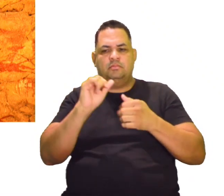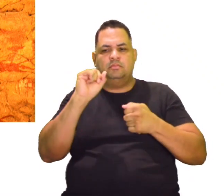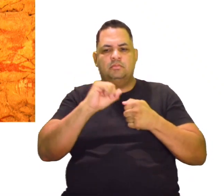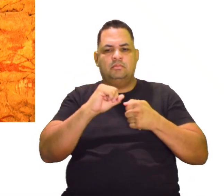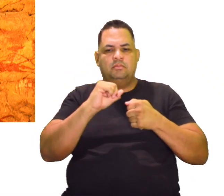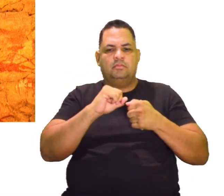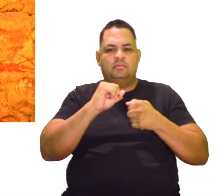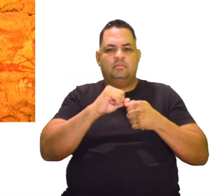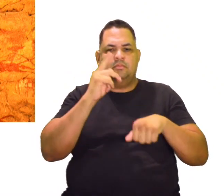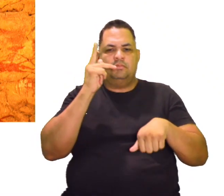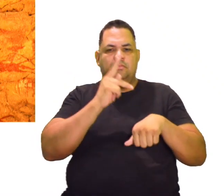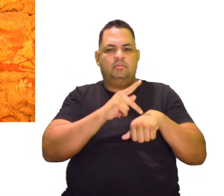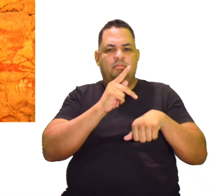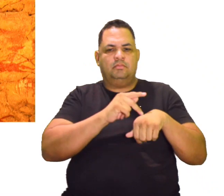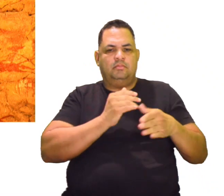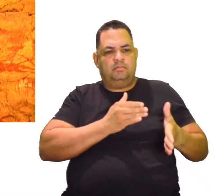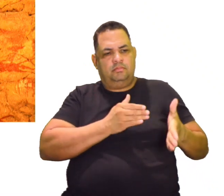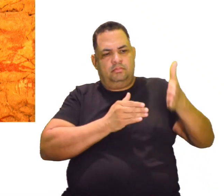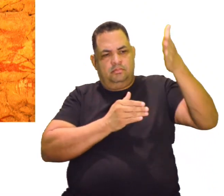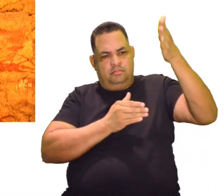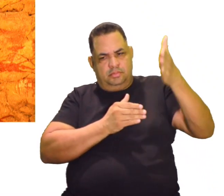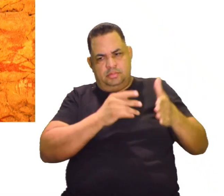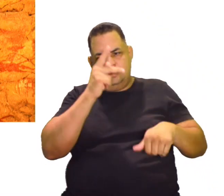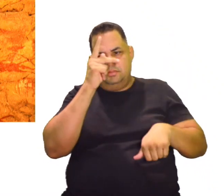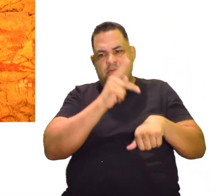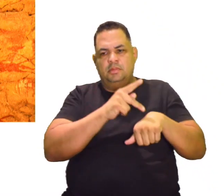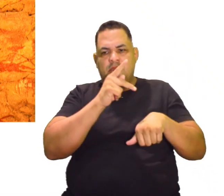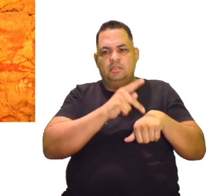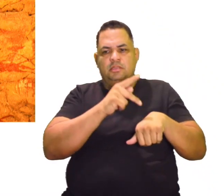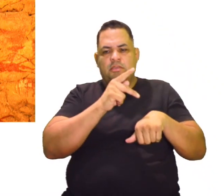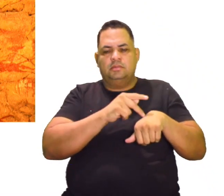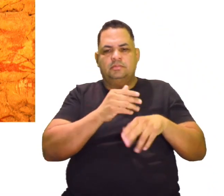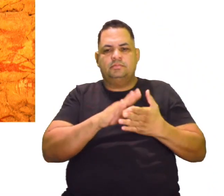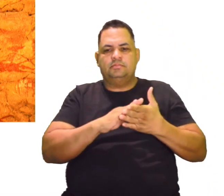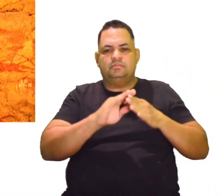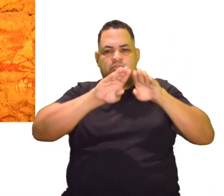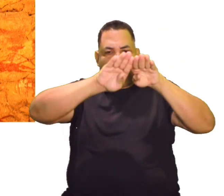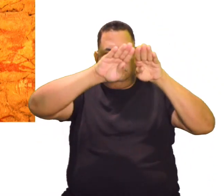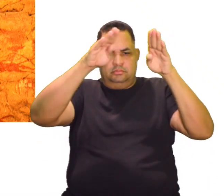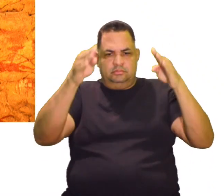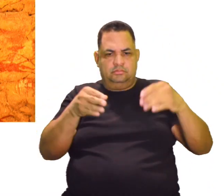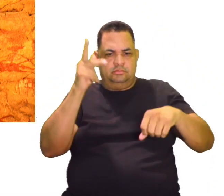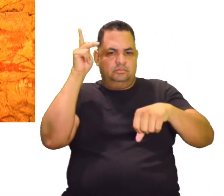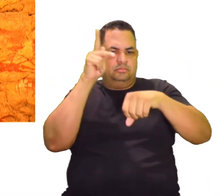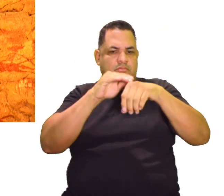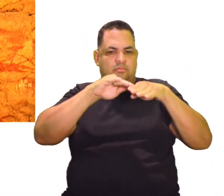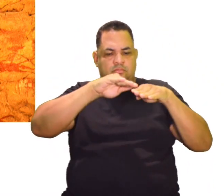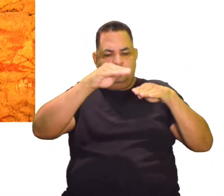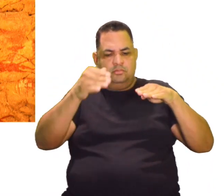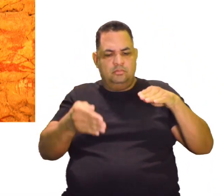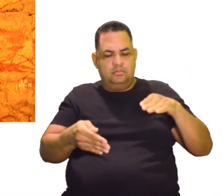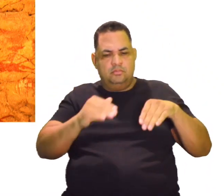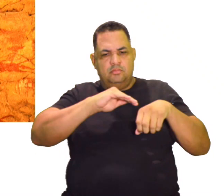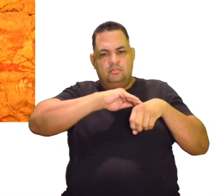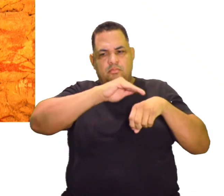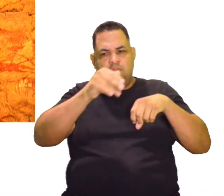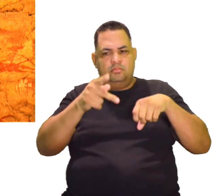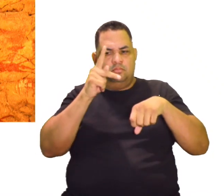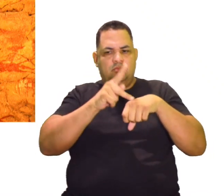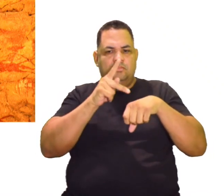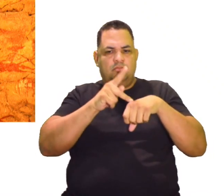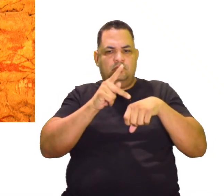em paredes de caverna ou em pedras, né, desenvolvida na pré-história. Então, o sistema